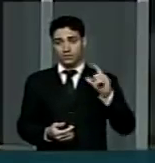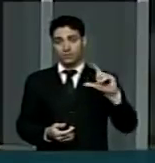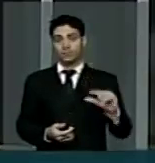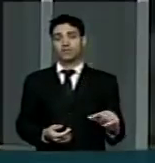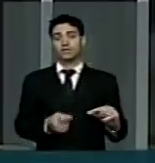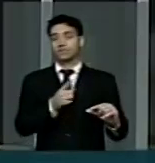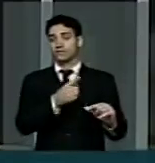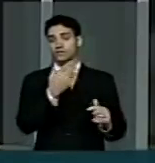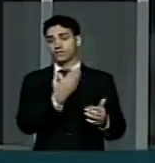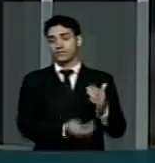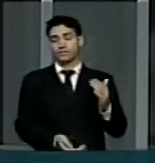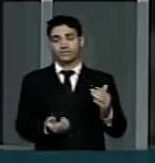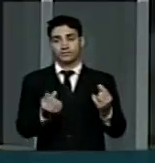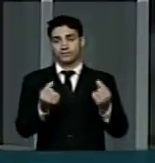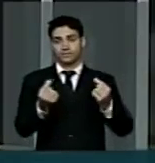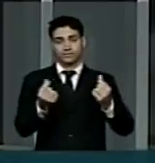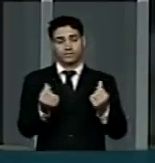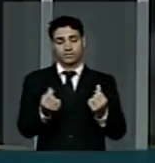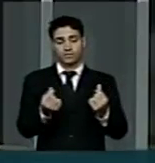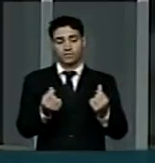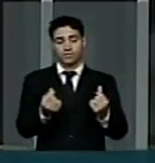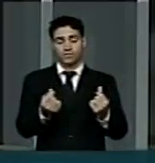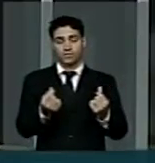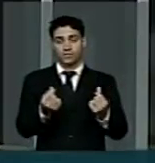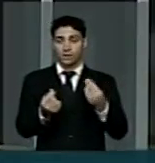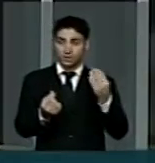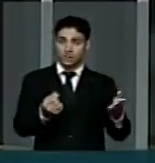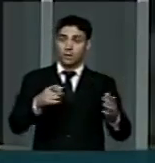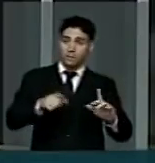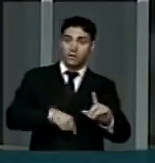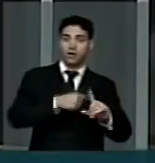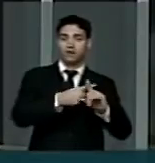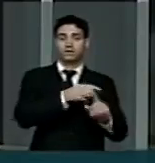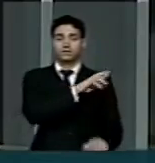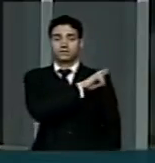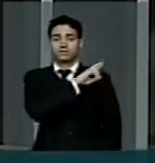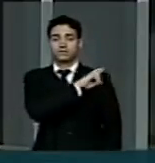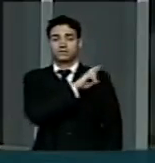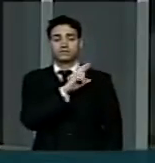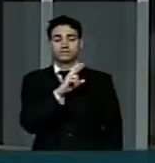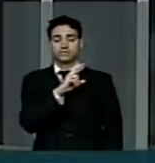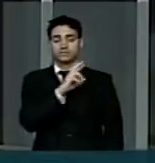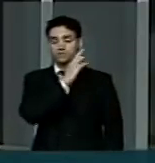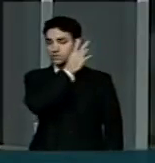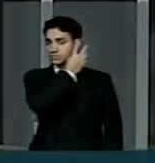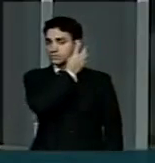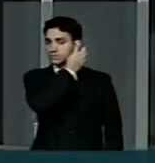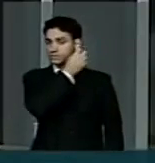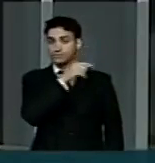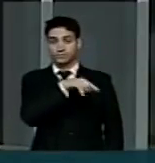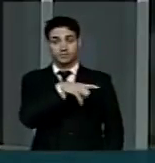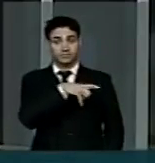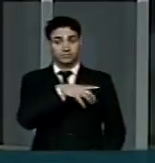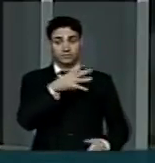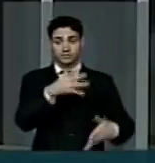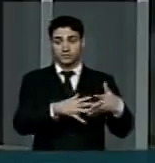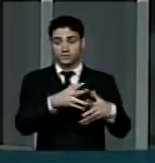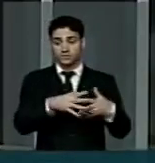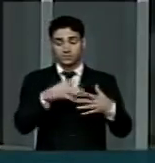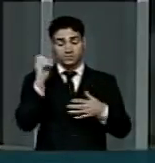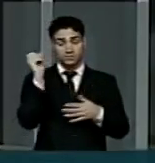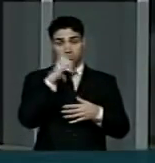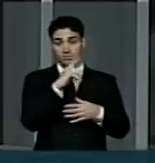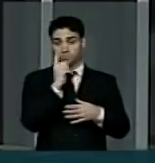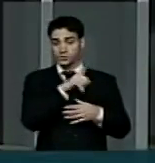Eles perderam a receita e lhe deram mais atribuição. Por consequência, eles têm uma dificuldade muito grande para